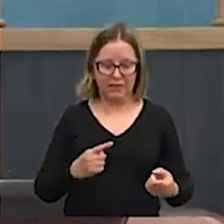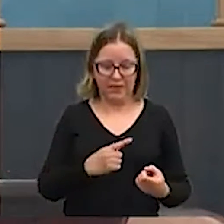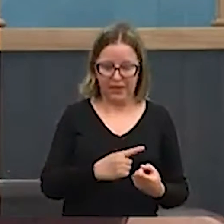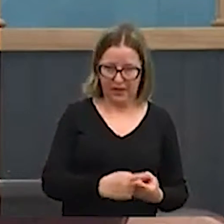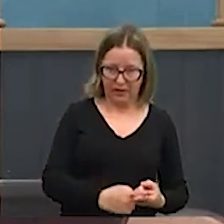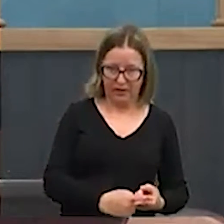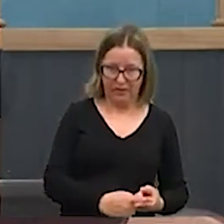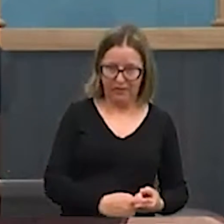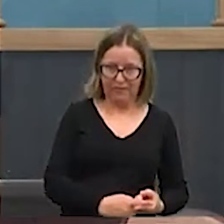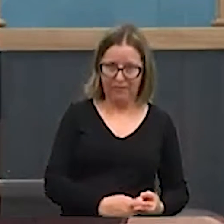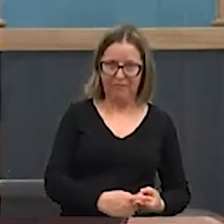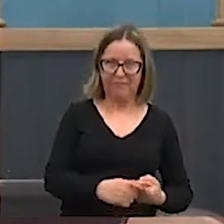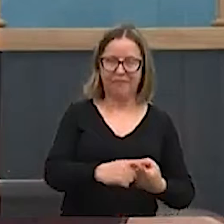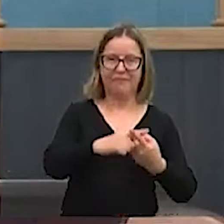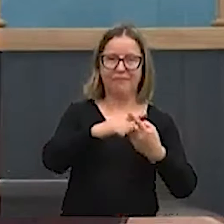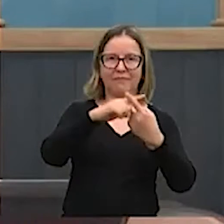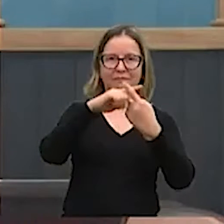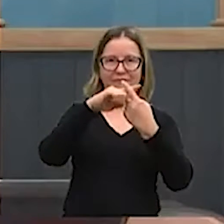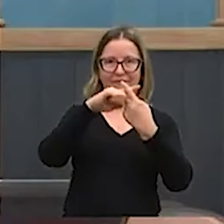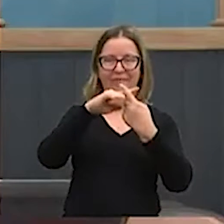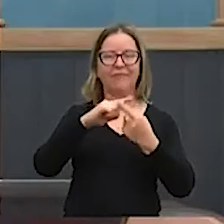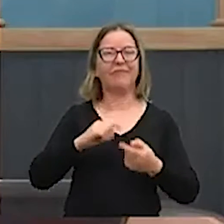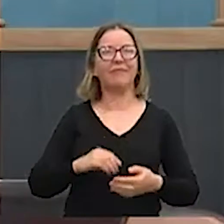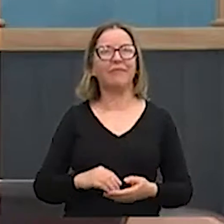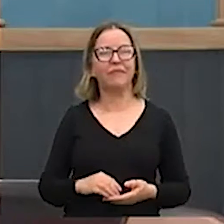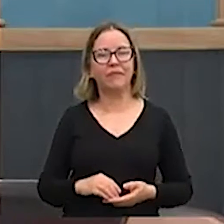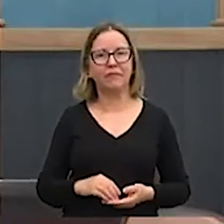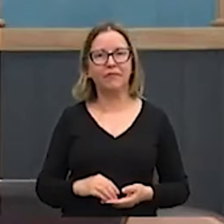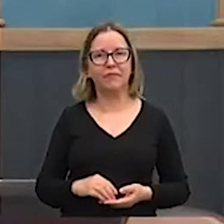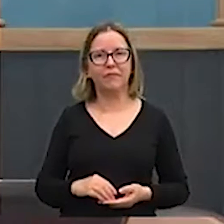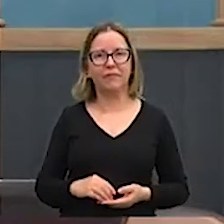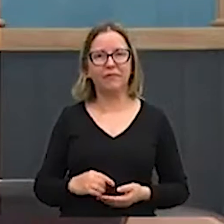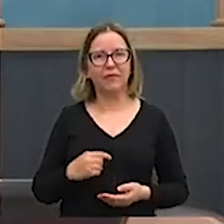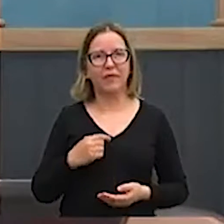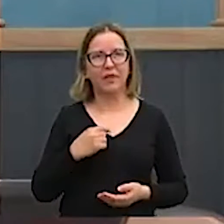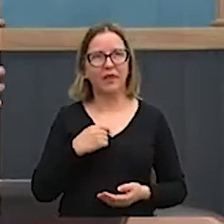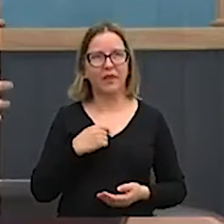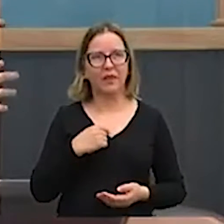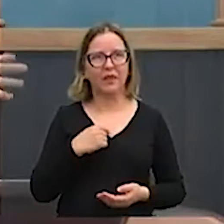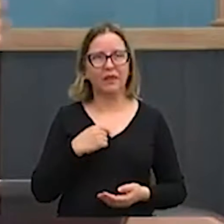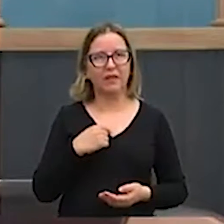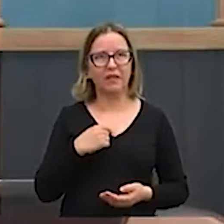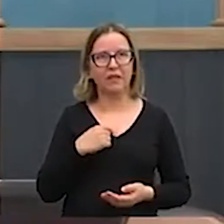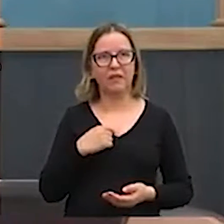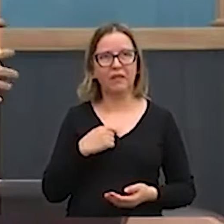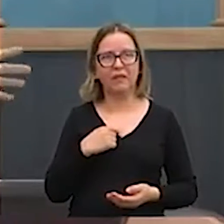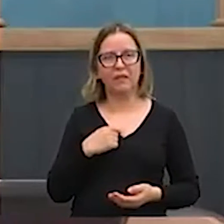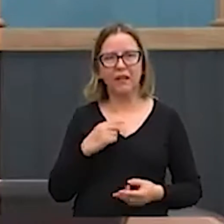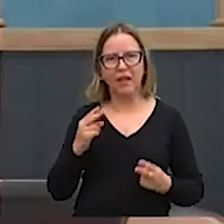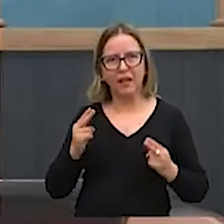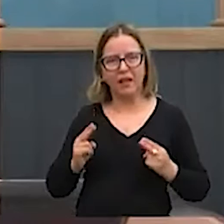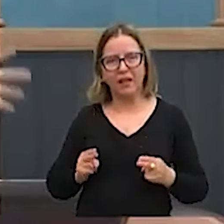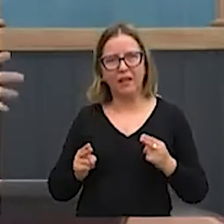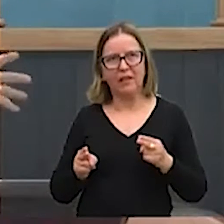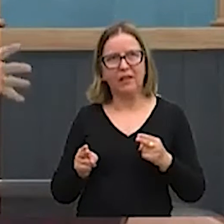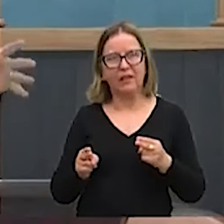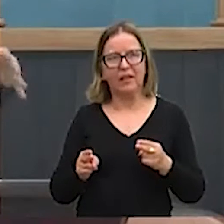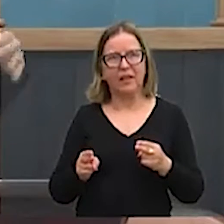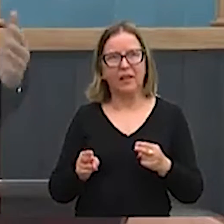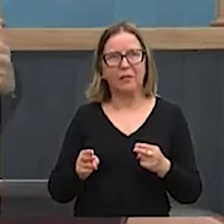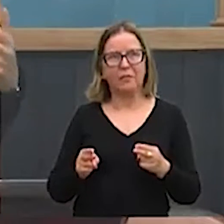Eu andei aí por muitos lugares, eu sempre pegava um pedestal, né,